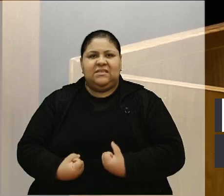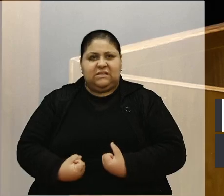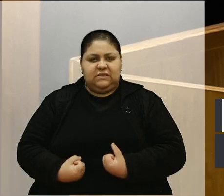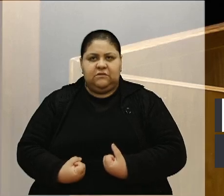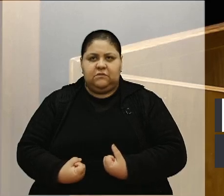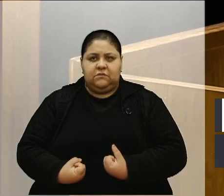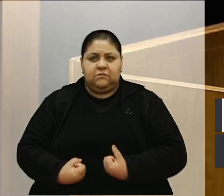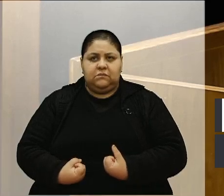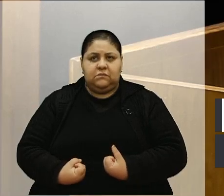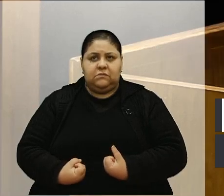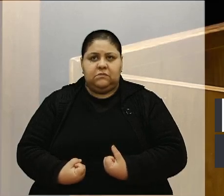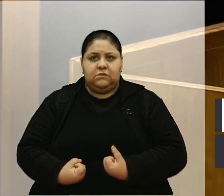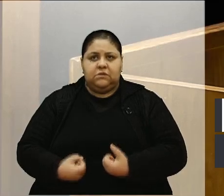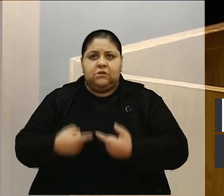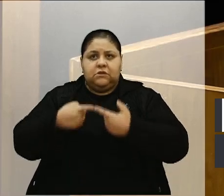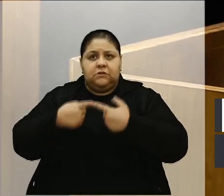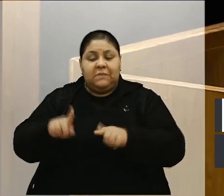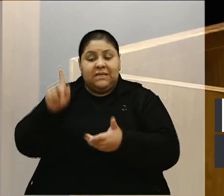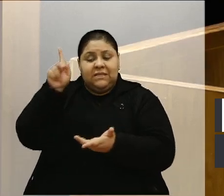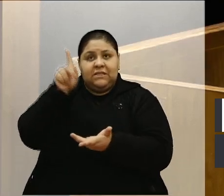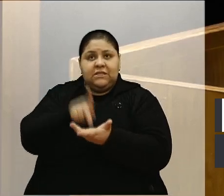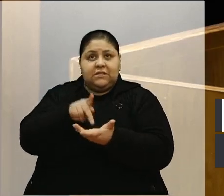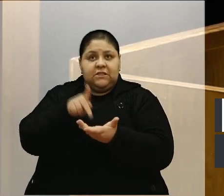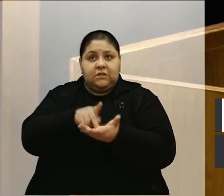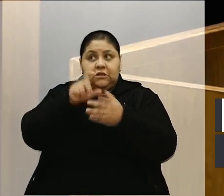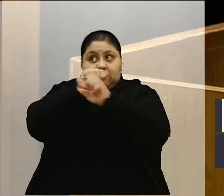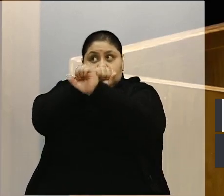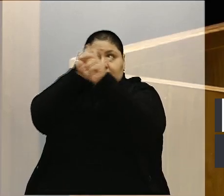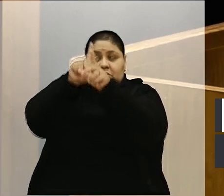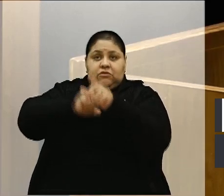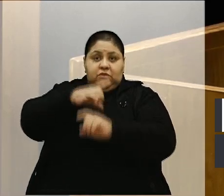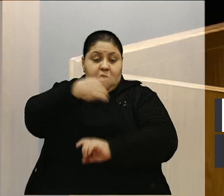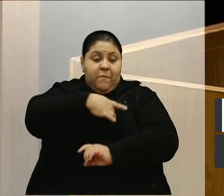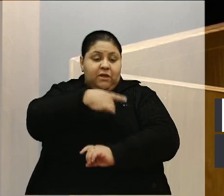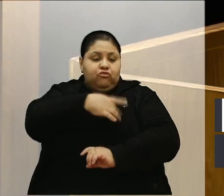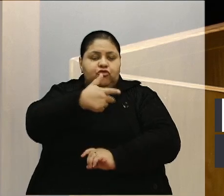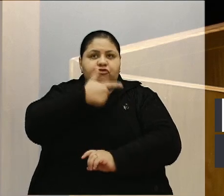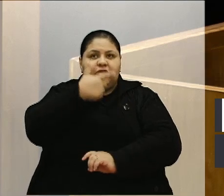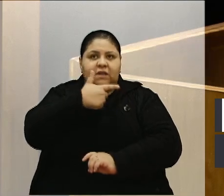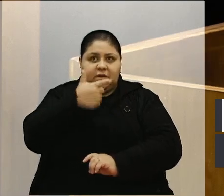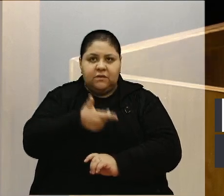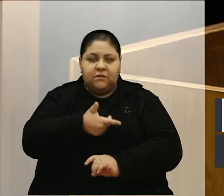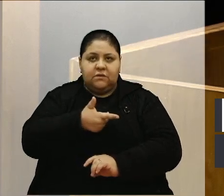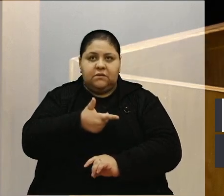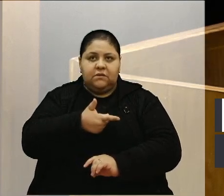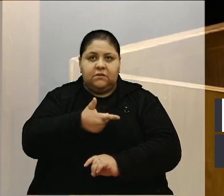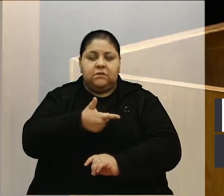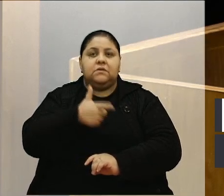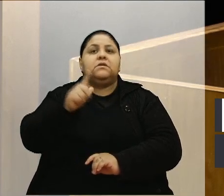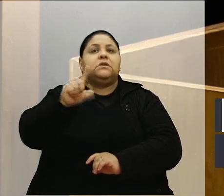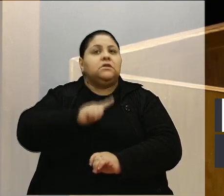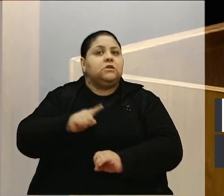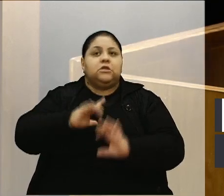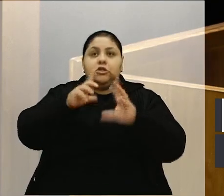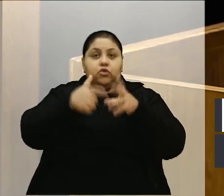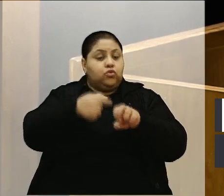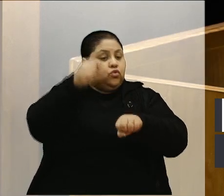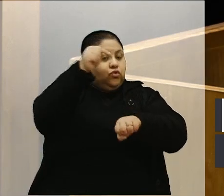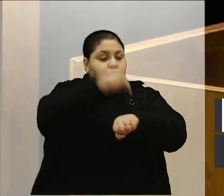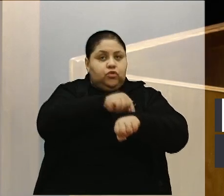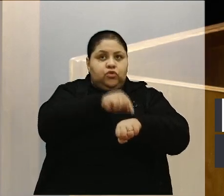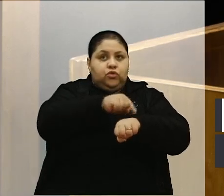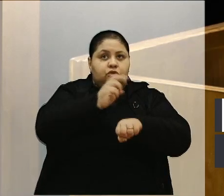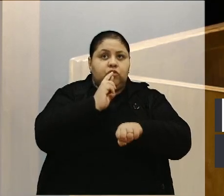Tá? Mas é a verdade. E que fique claro, eu não tenho medo de dizer. Tá? Tudo